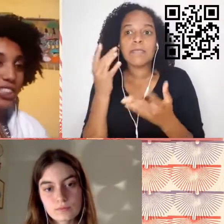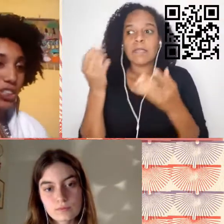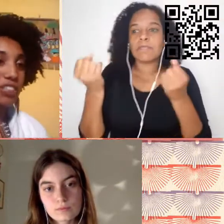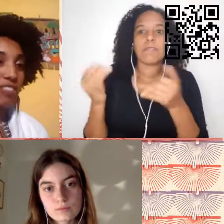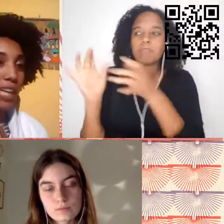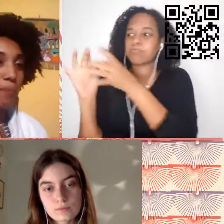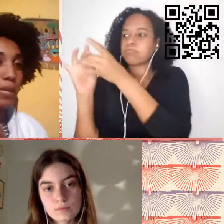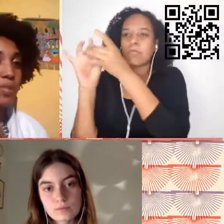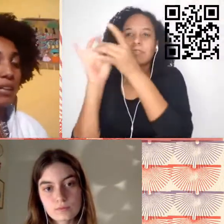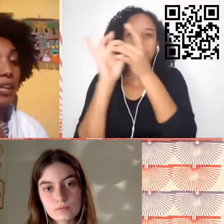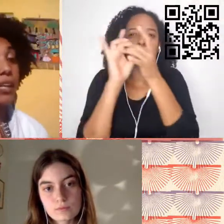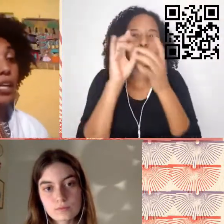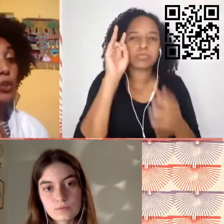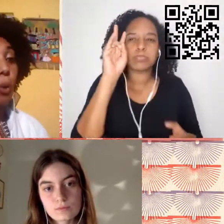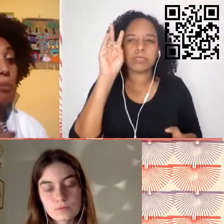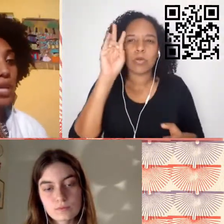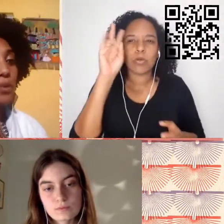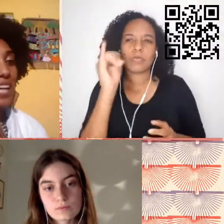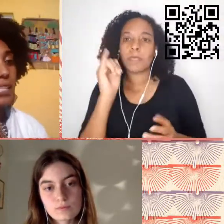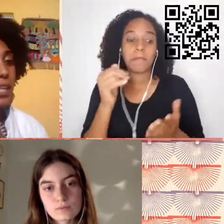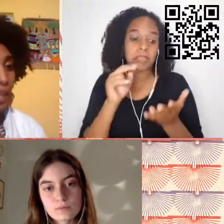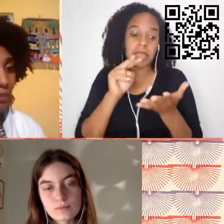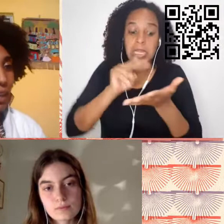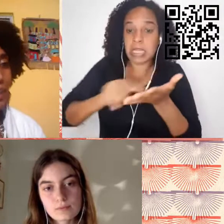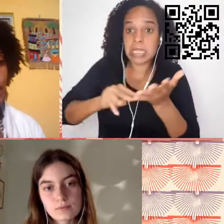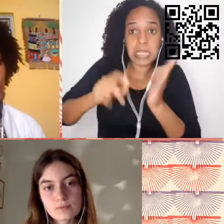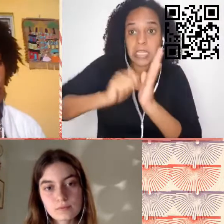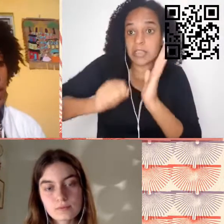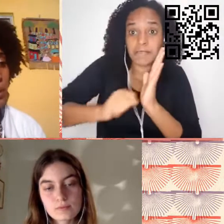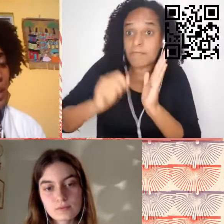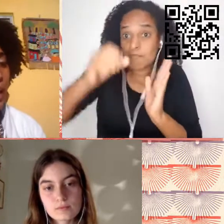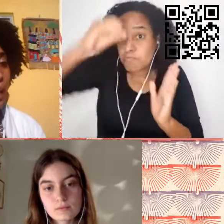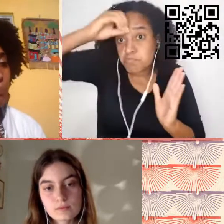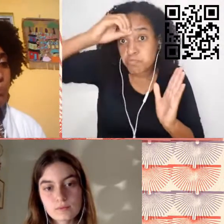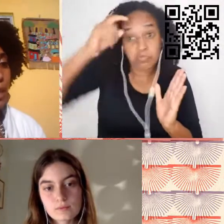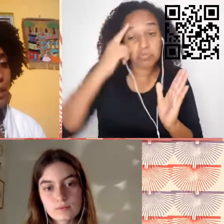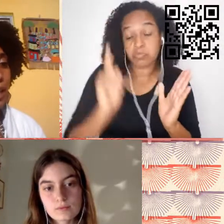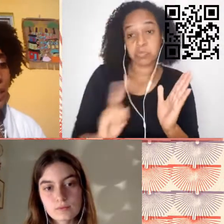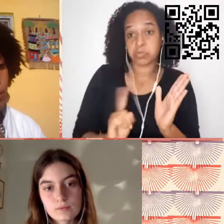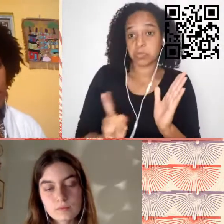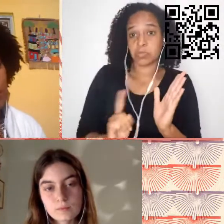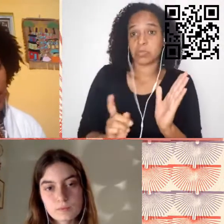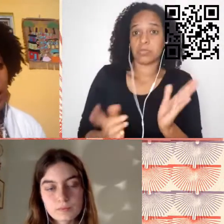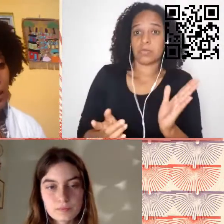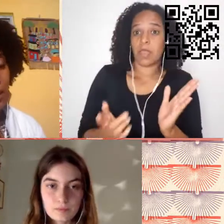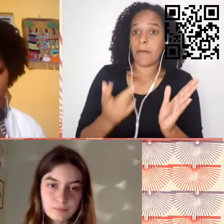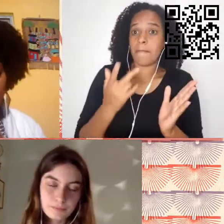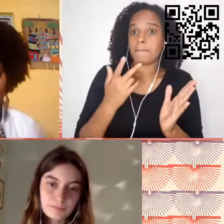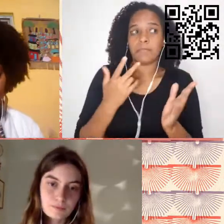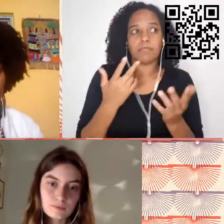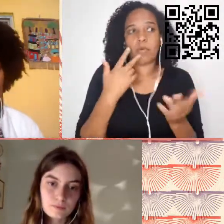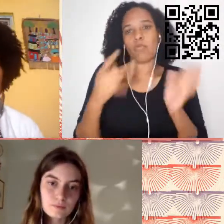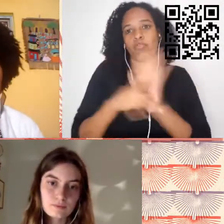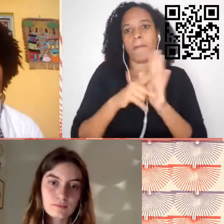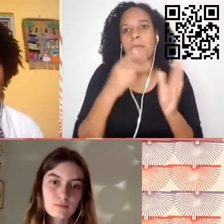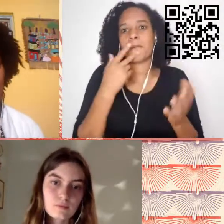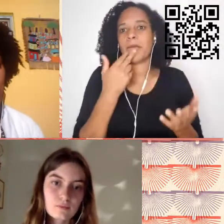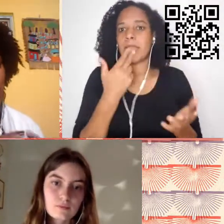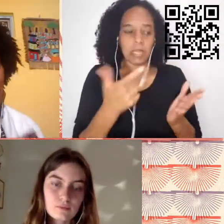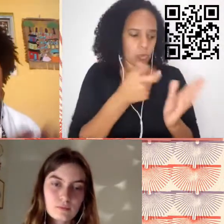uma narrativa, né, mesmo sem ter domínio da escrita, domínio da língua, né, do